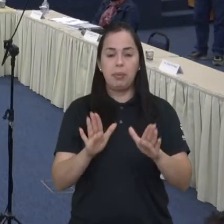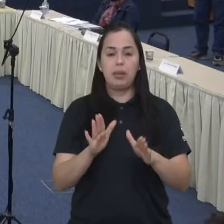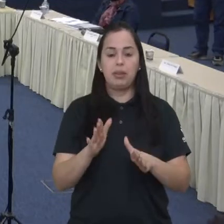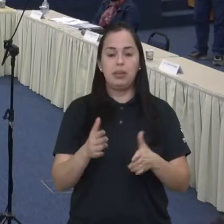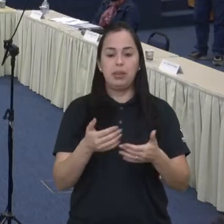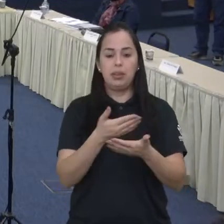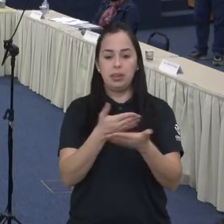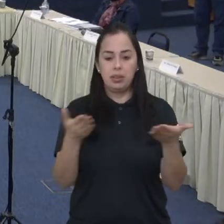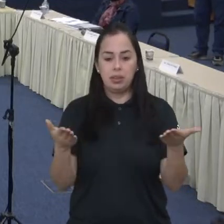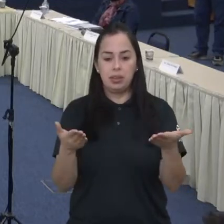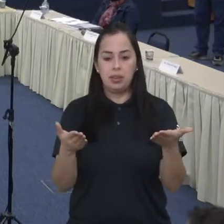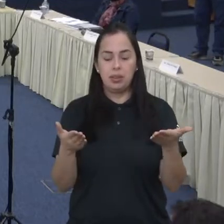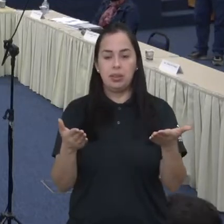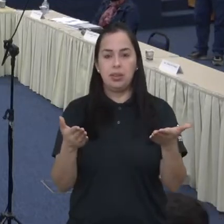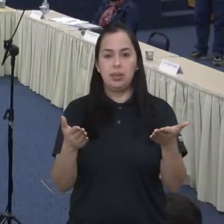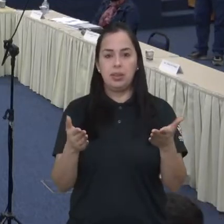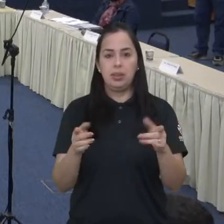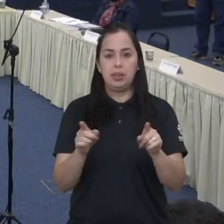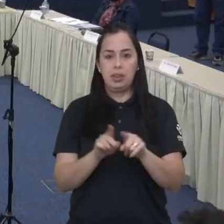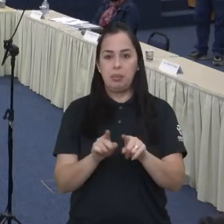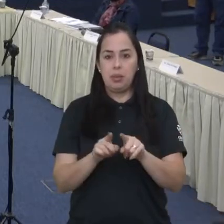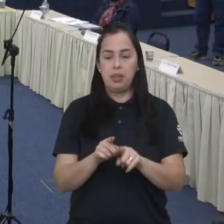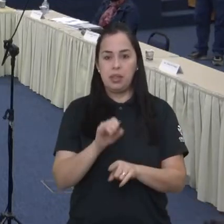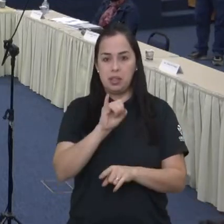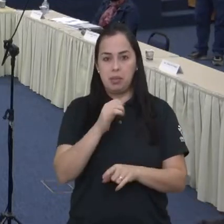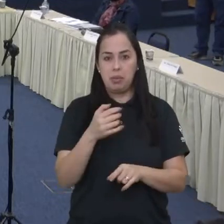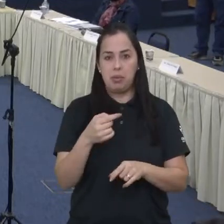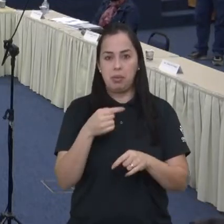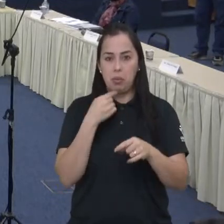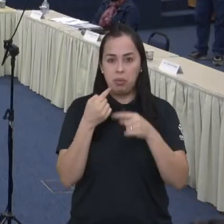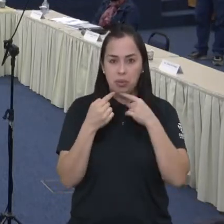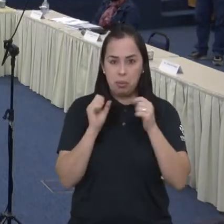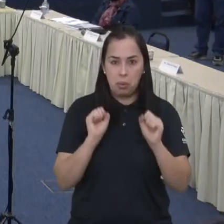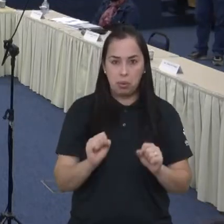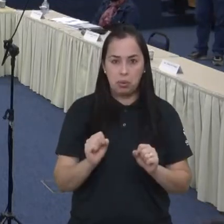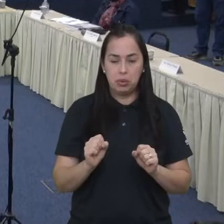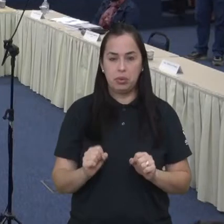Então, se o vereador Milton puder fazer também seu encaminhamento, sua pergunta.